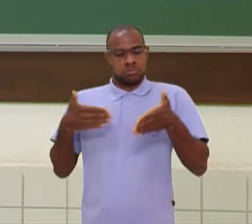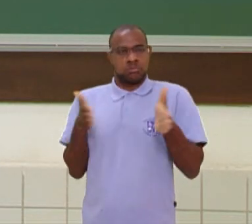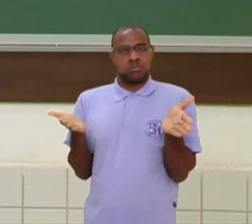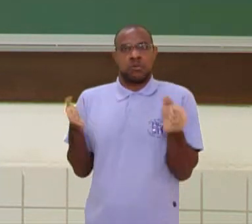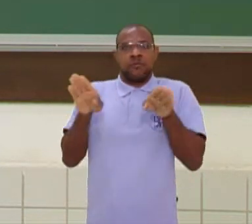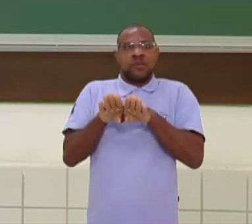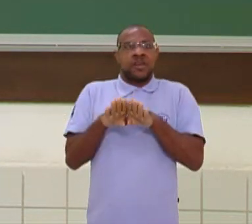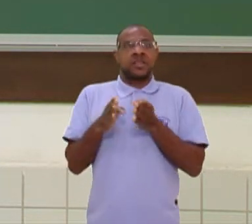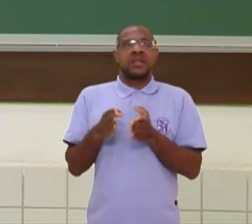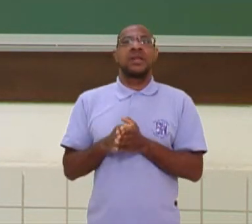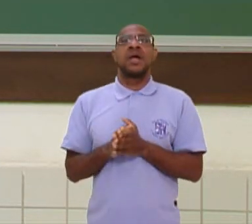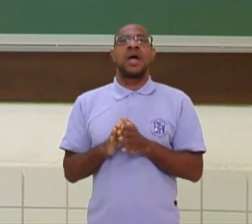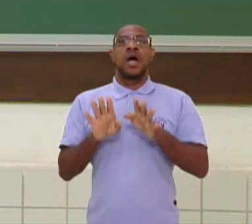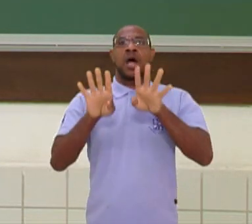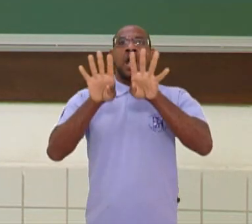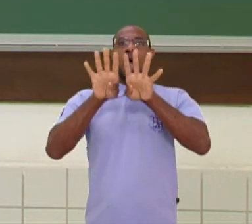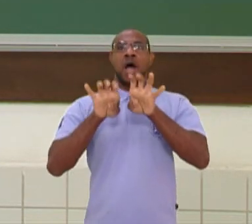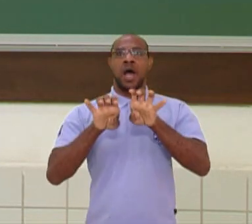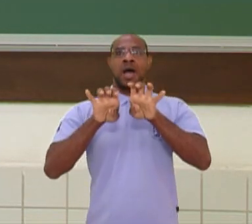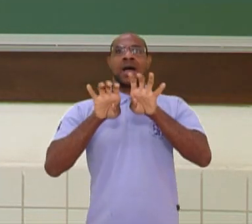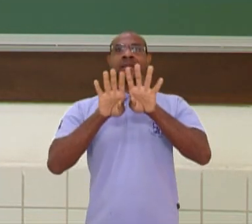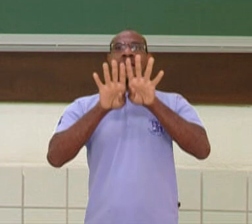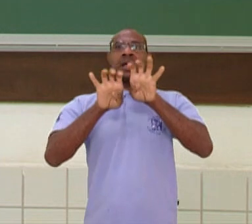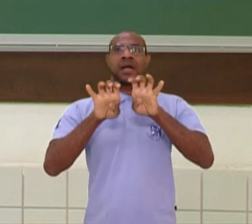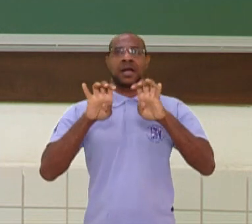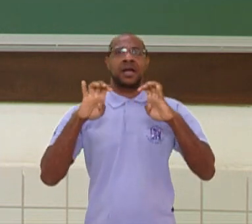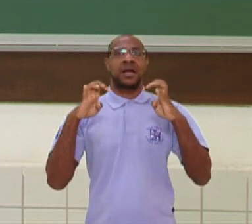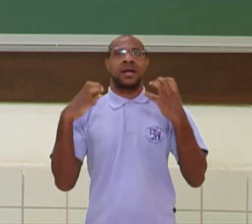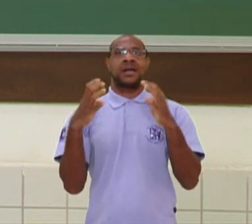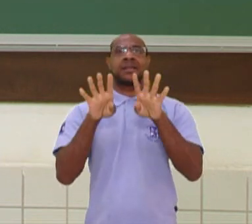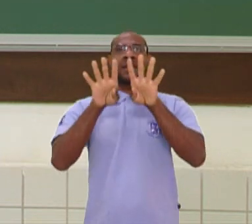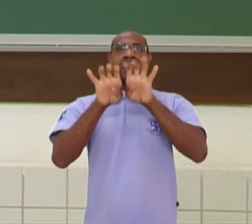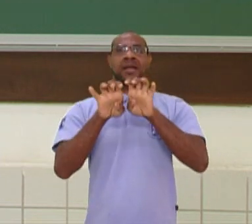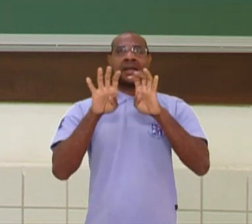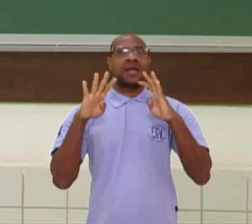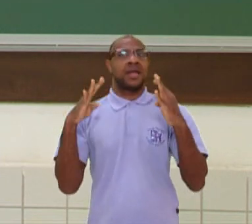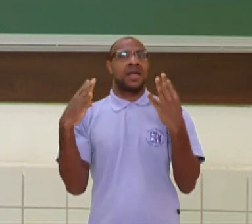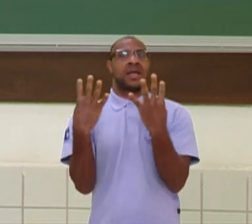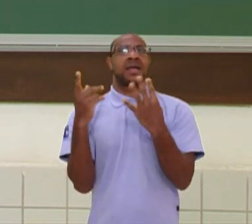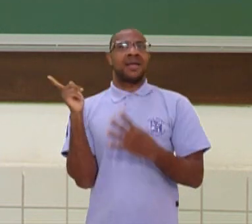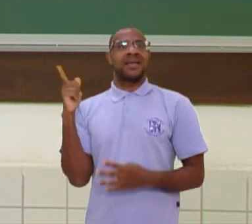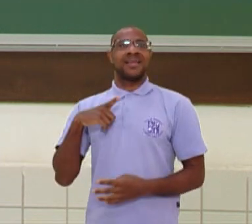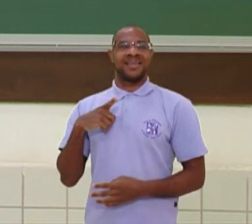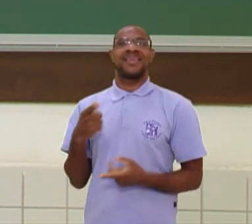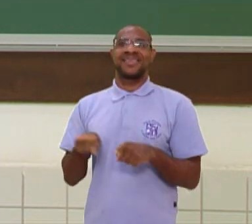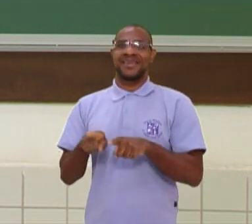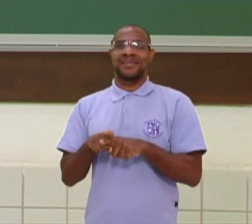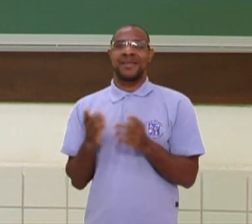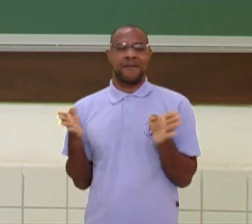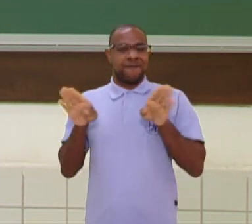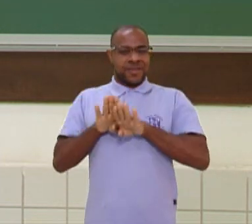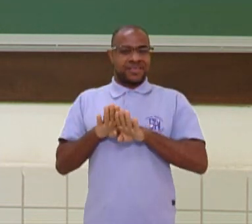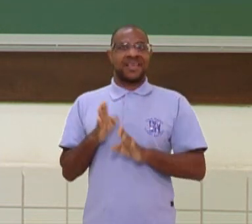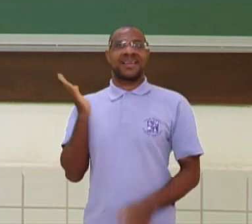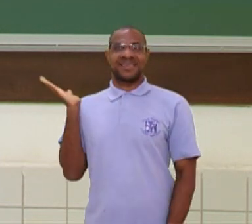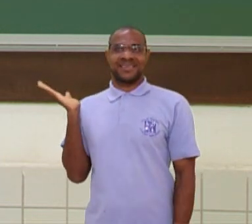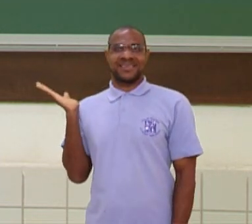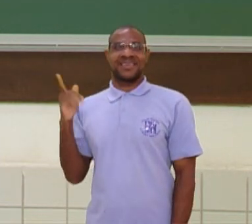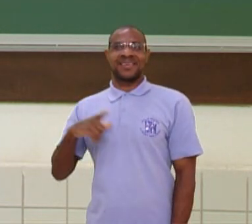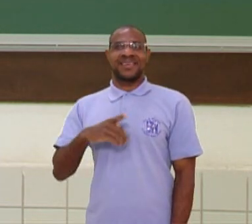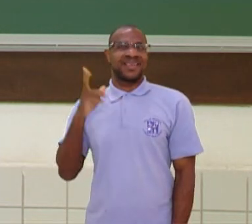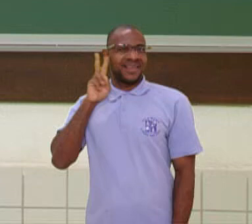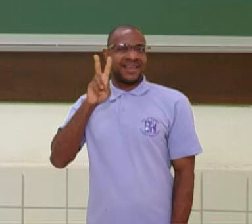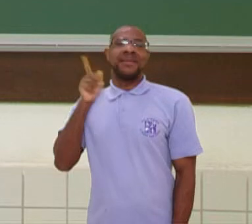temos o Coliseu, que ele acabava trabalhando com essa estrutura também, aí já mais puxado para a ideia do Império Romano. Mas vejam, a ideia